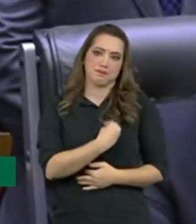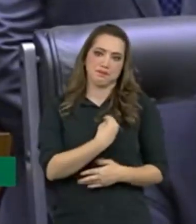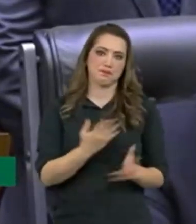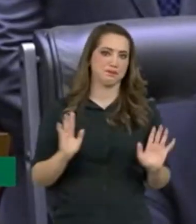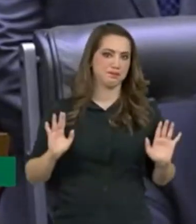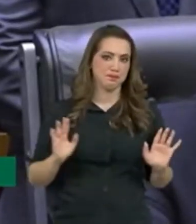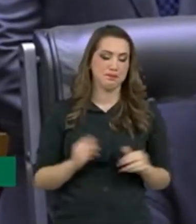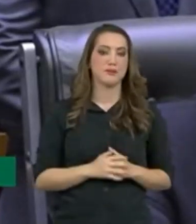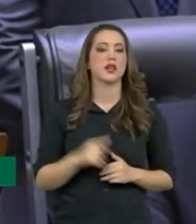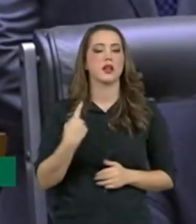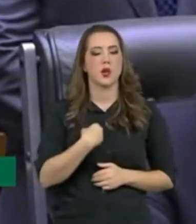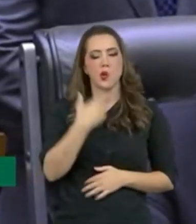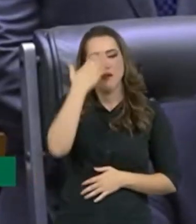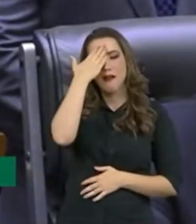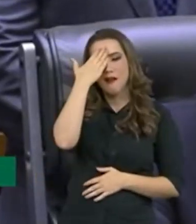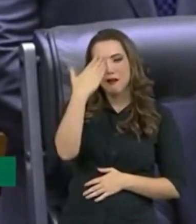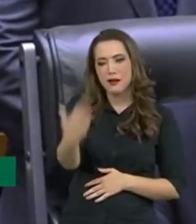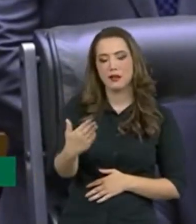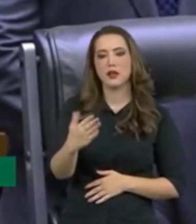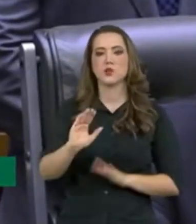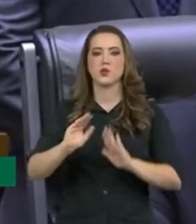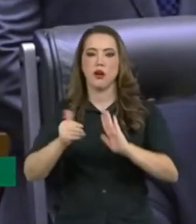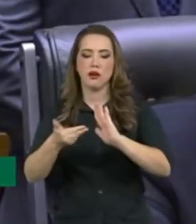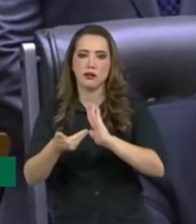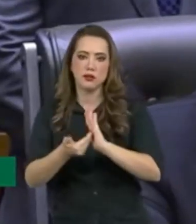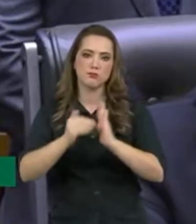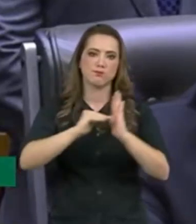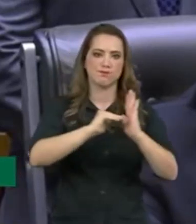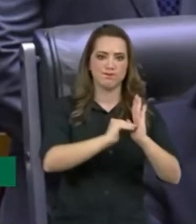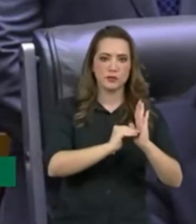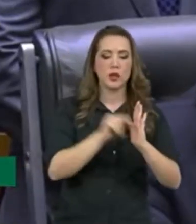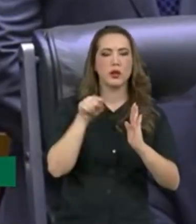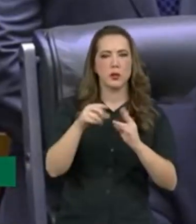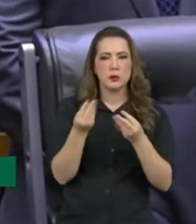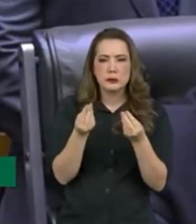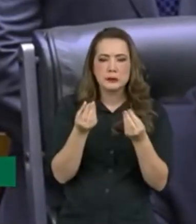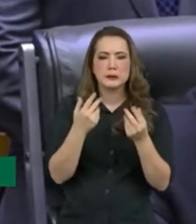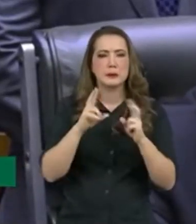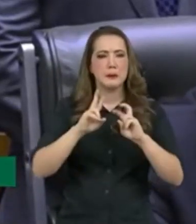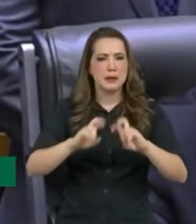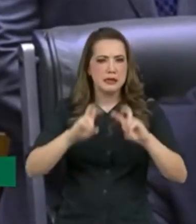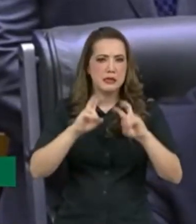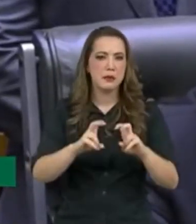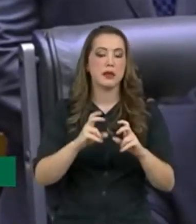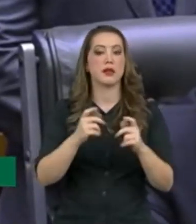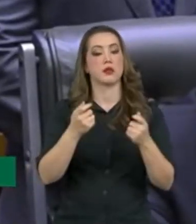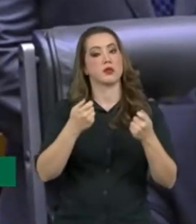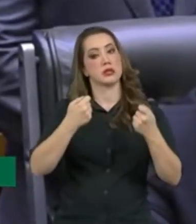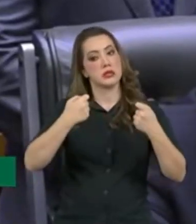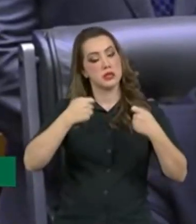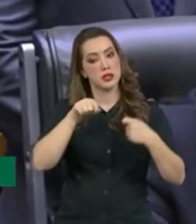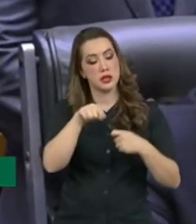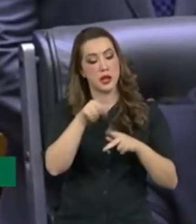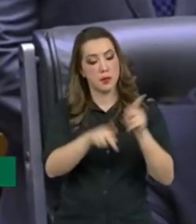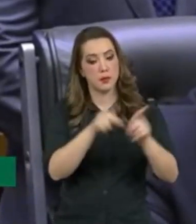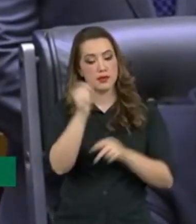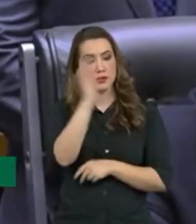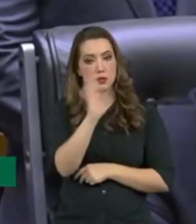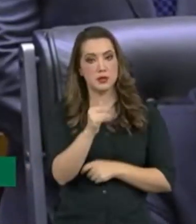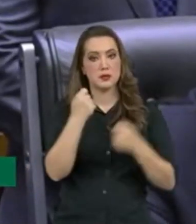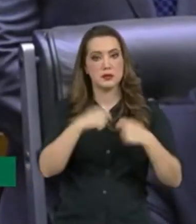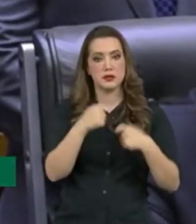Quero agradecer à Câmara e ao Senado pela sensibilidade frente às urgências do povo brasileiro. Resisto à